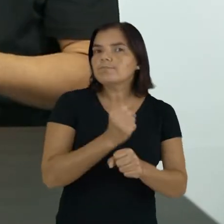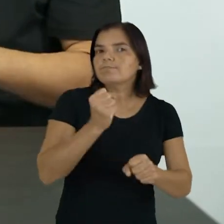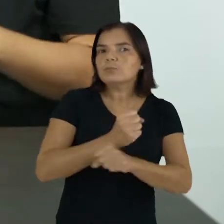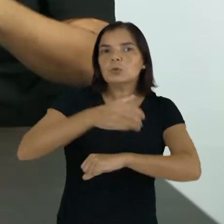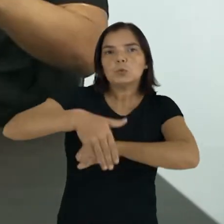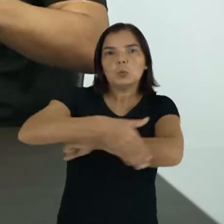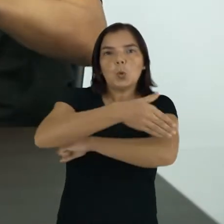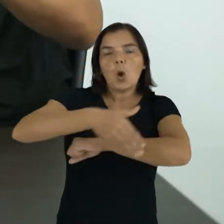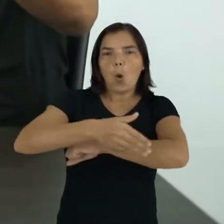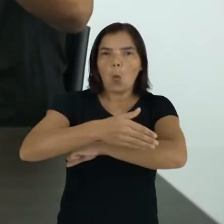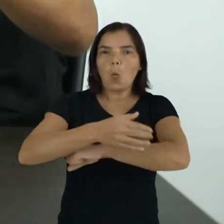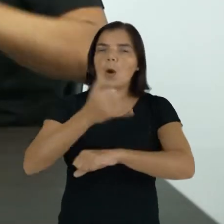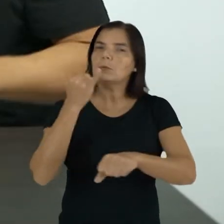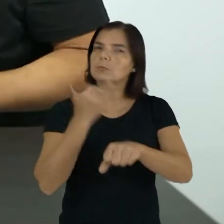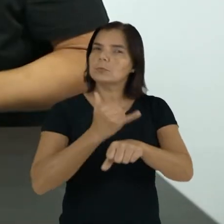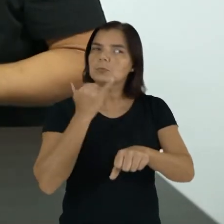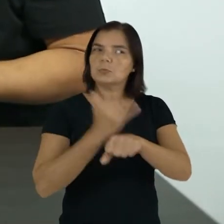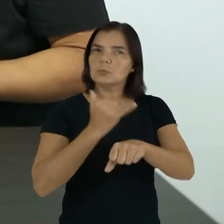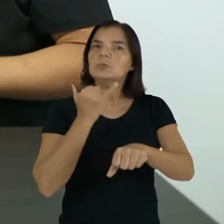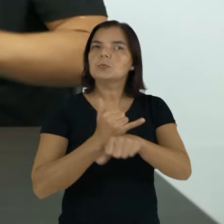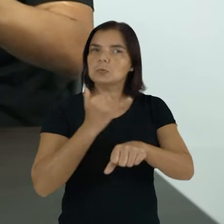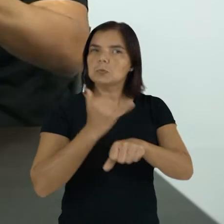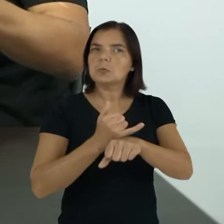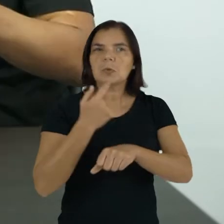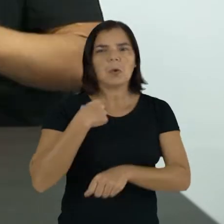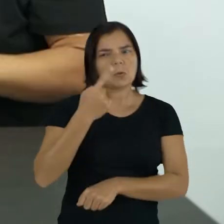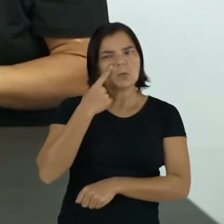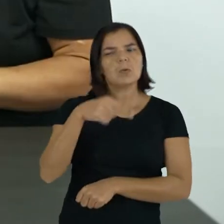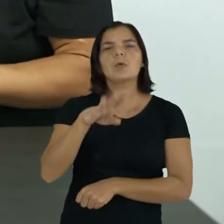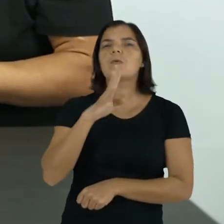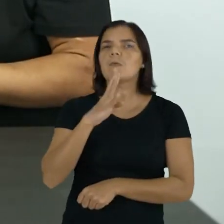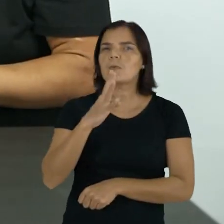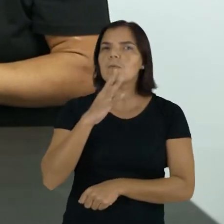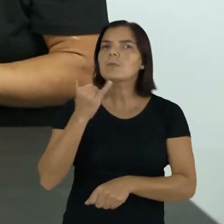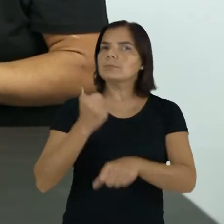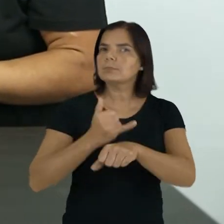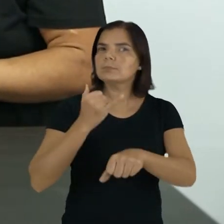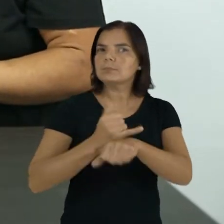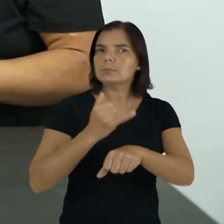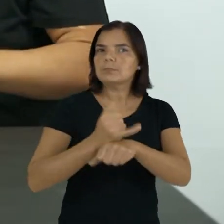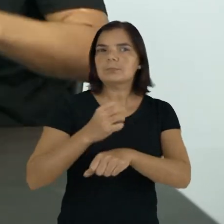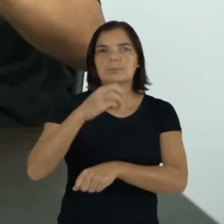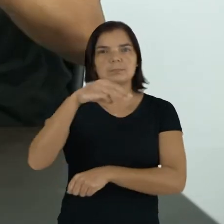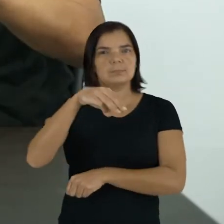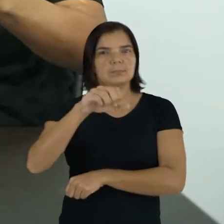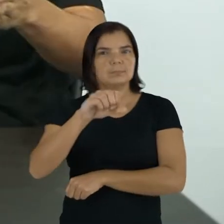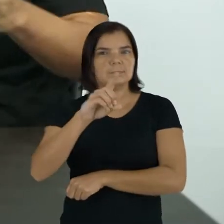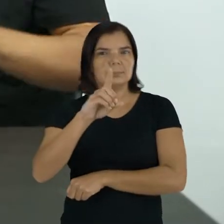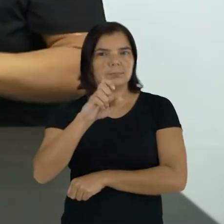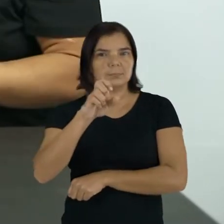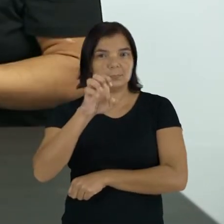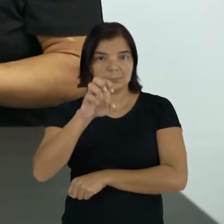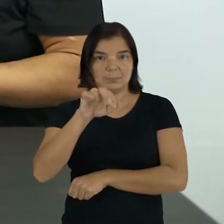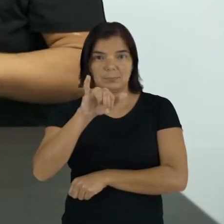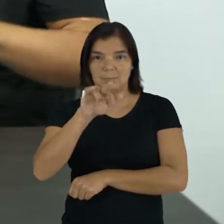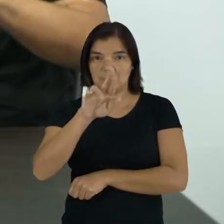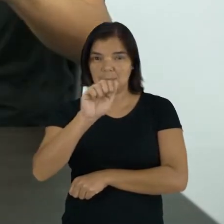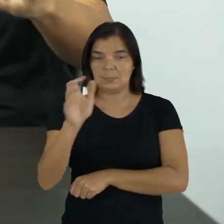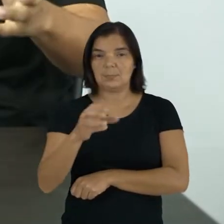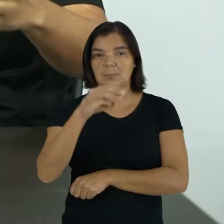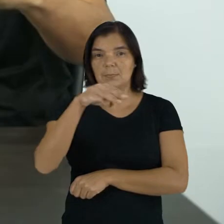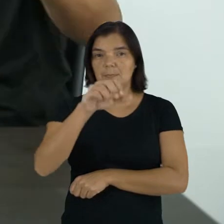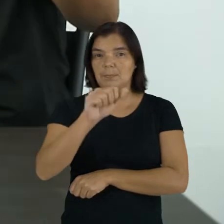de ferro que eu acredito que os nossos amigos que estão assistindo conhecem, que é a Estrada de Ferro Madeira Mamoré. Inclusive, que tem